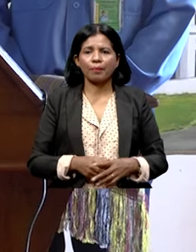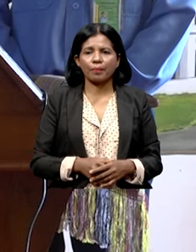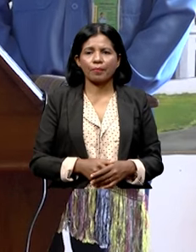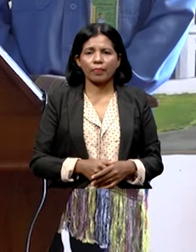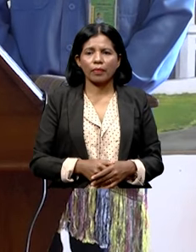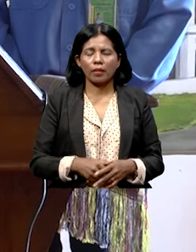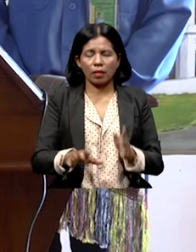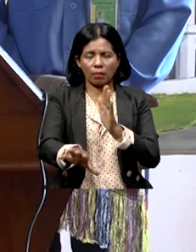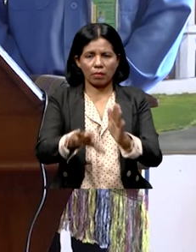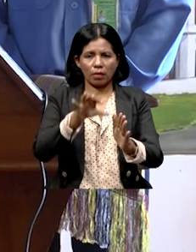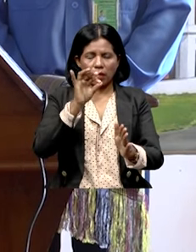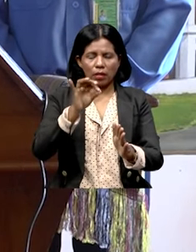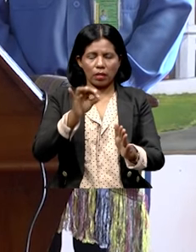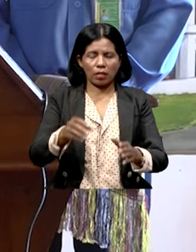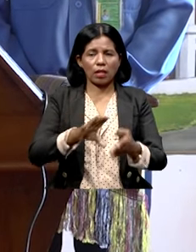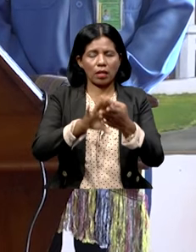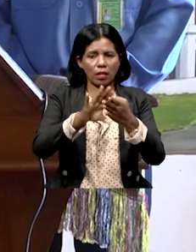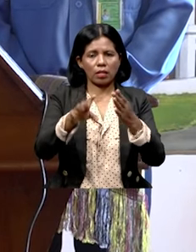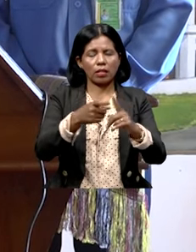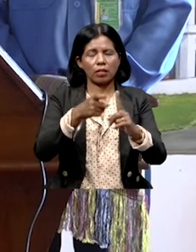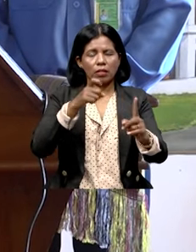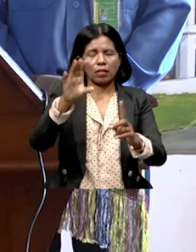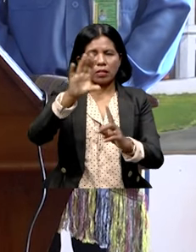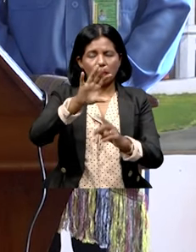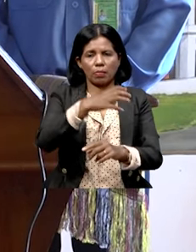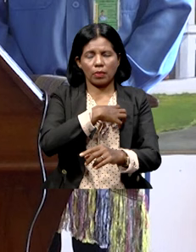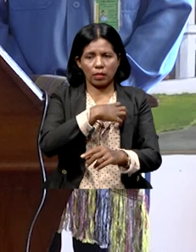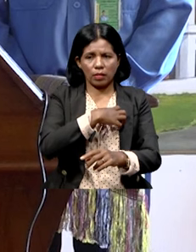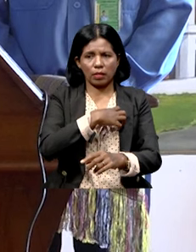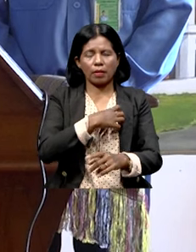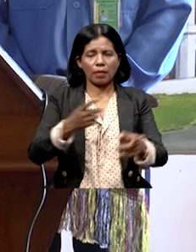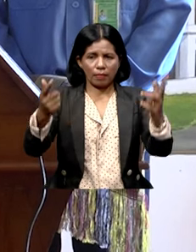uma carreta na recomendação, o comando geral PNTL, mais